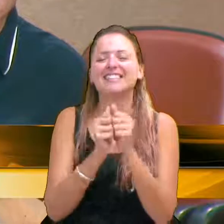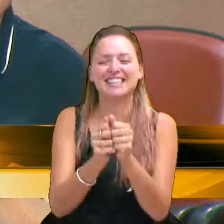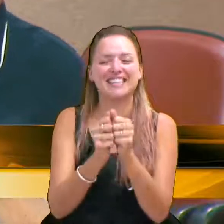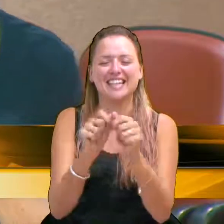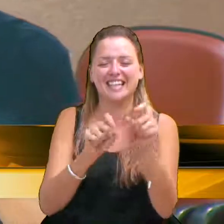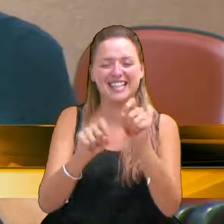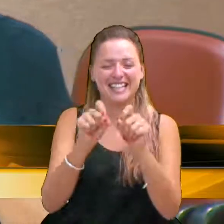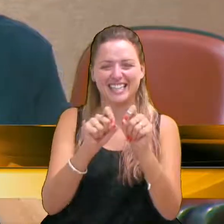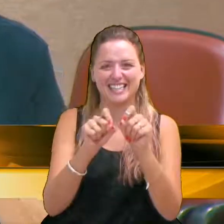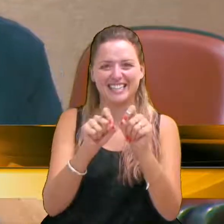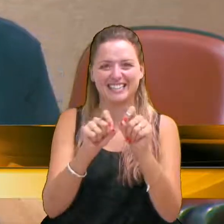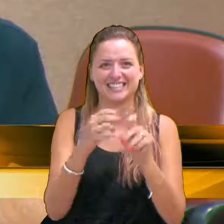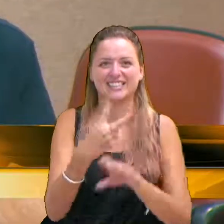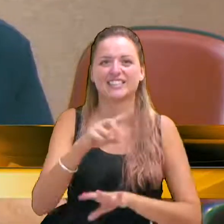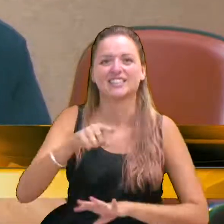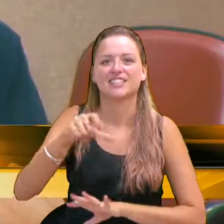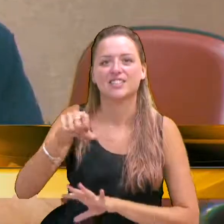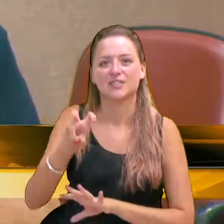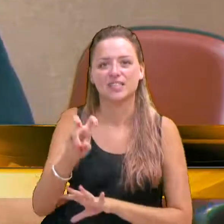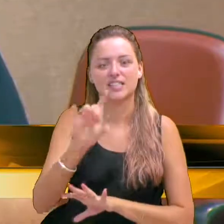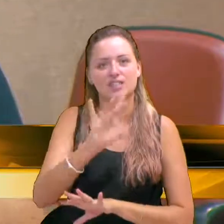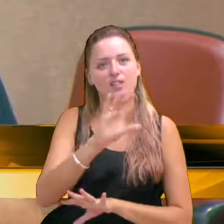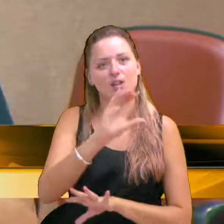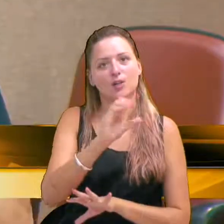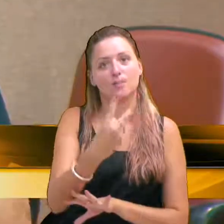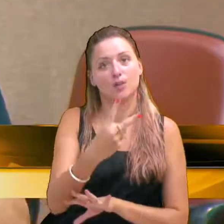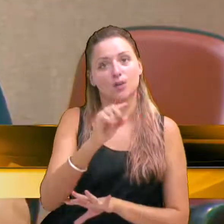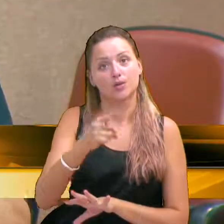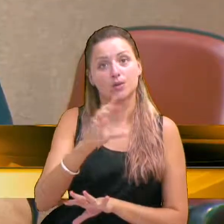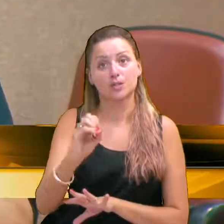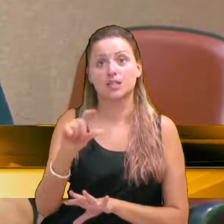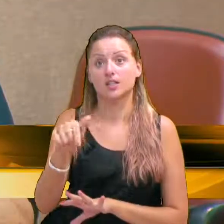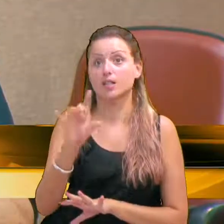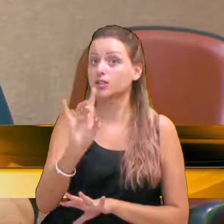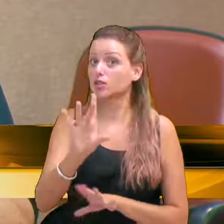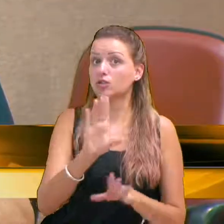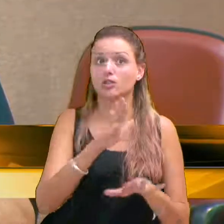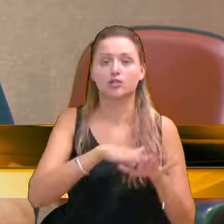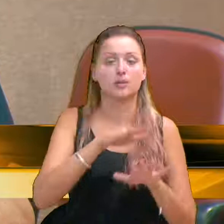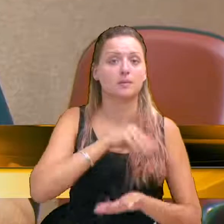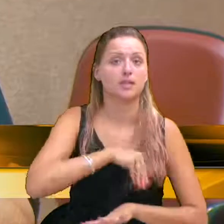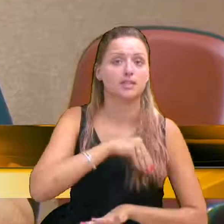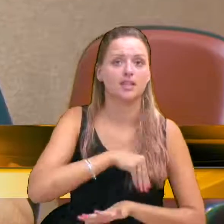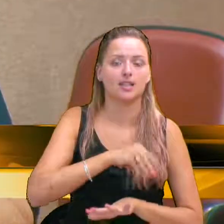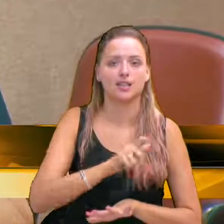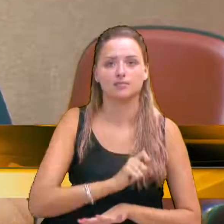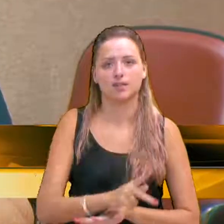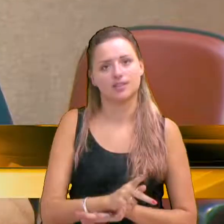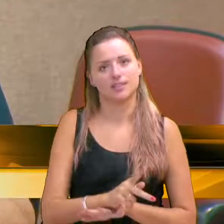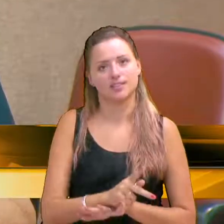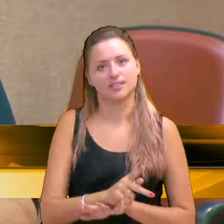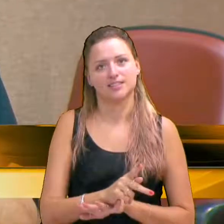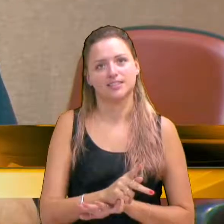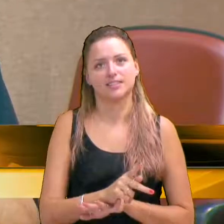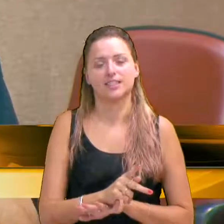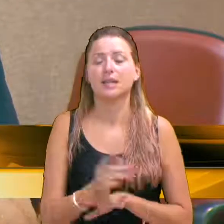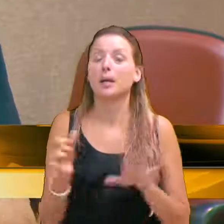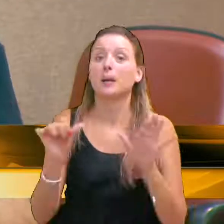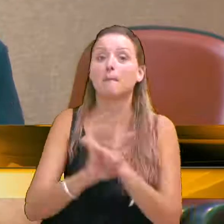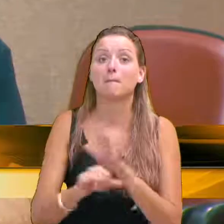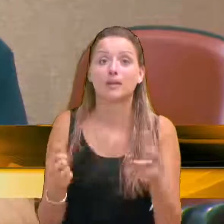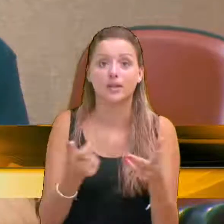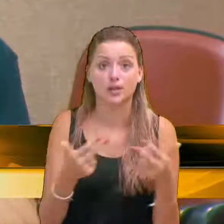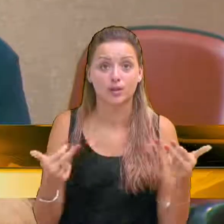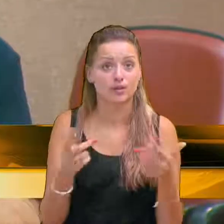divulgando 2,95, dá apenas 2,07 de reajuste para os aposentados acima de um salário. E pior,